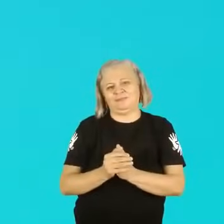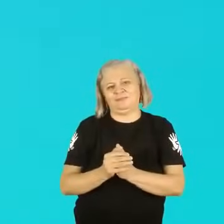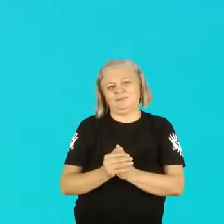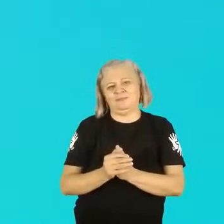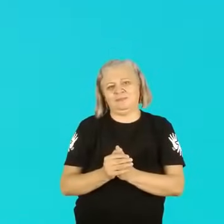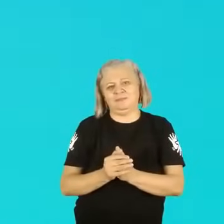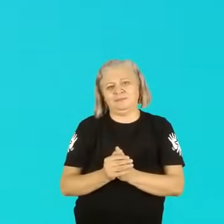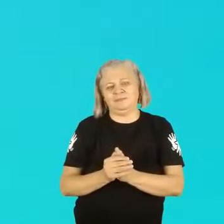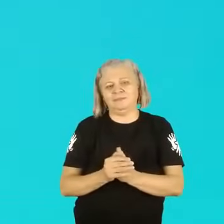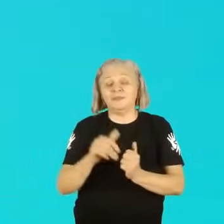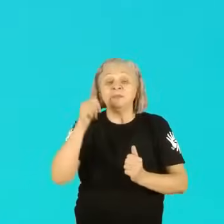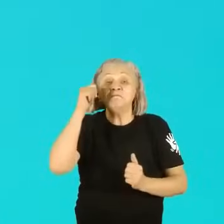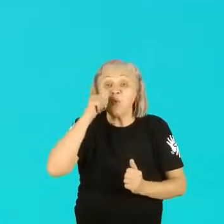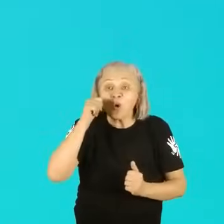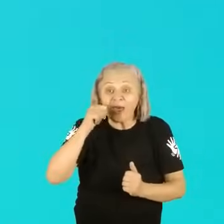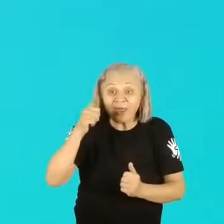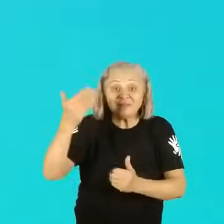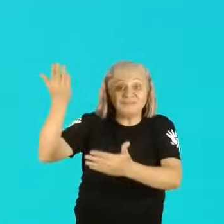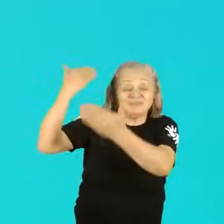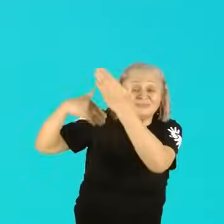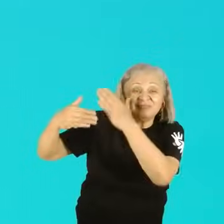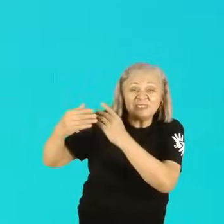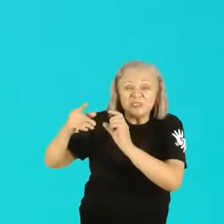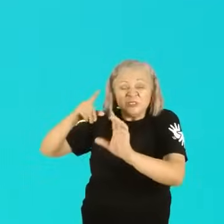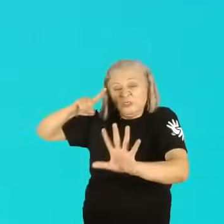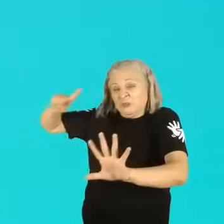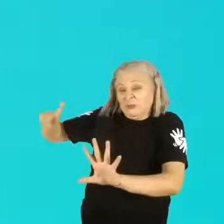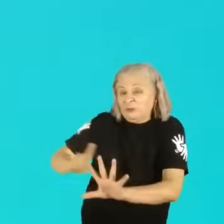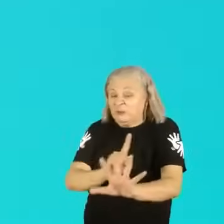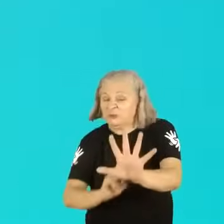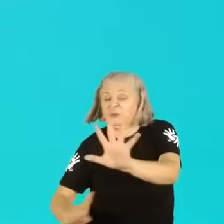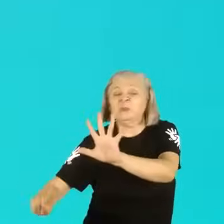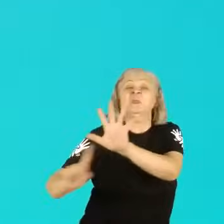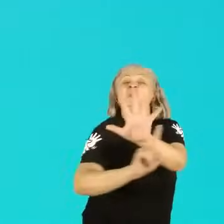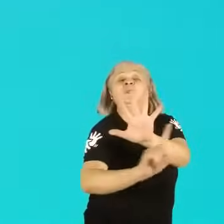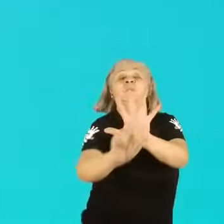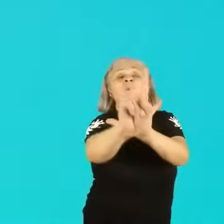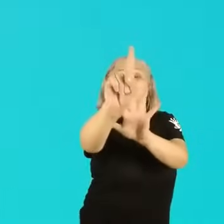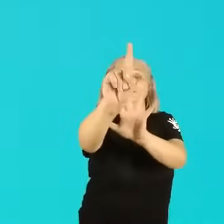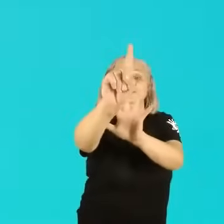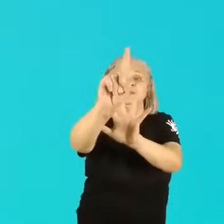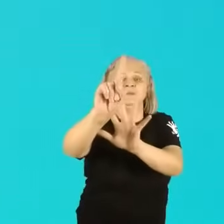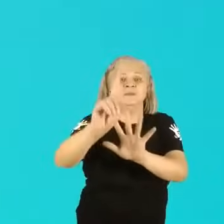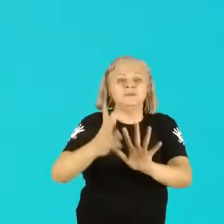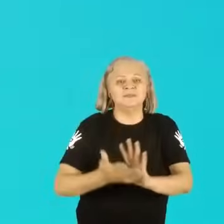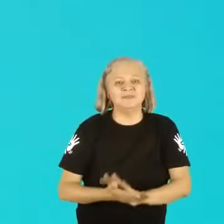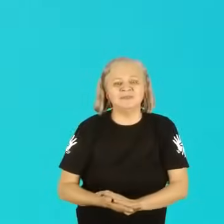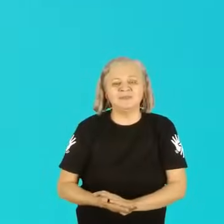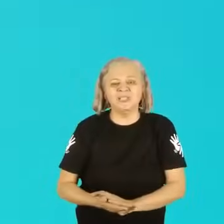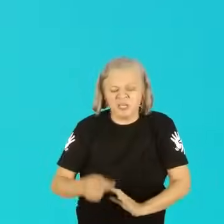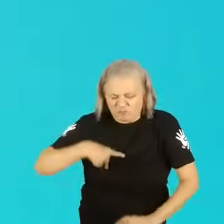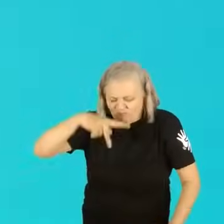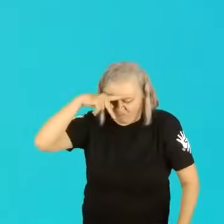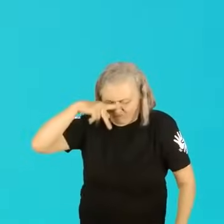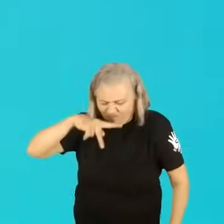Ela rompe a multidão. A força dela é tão grande que ela diz consigo